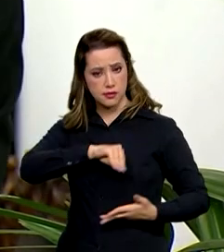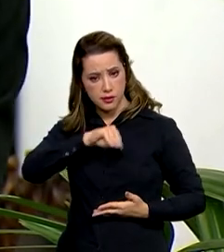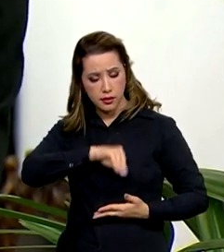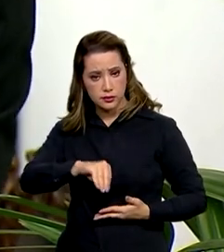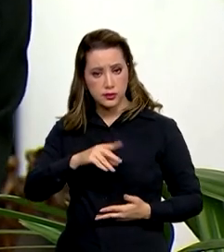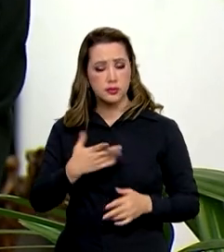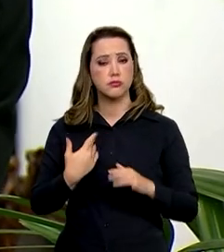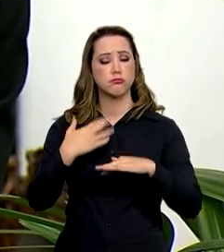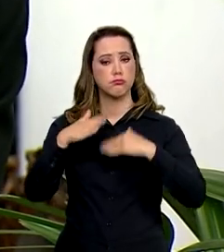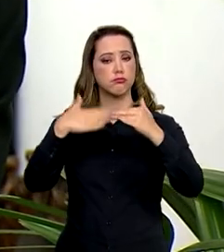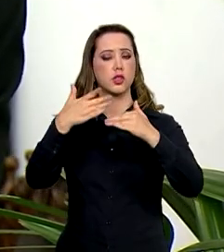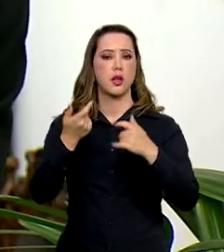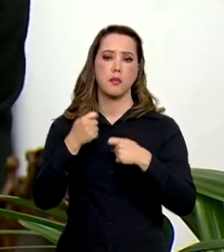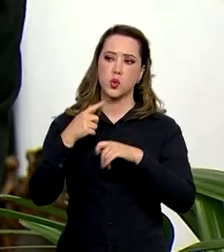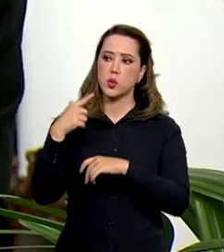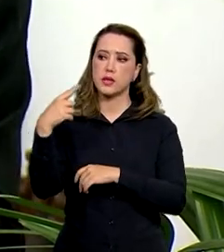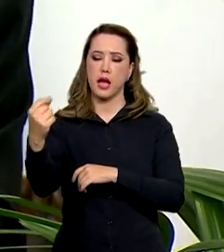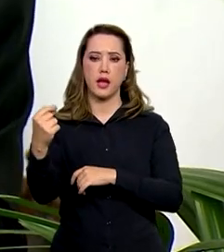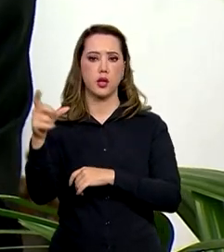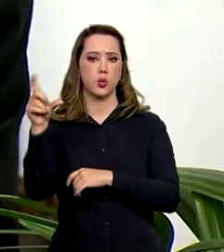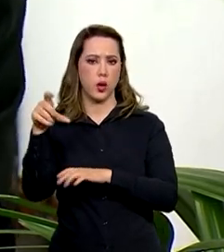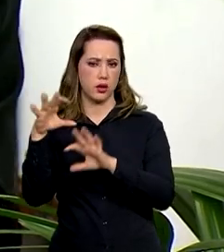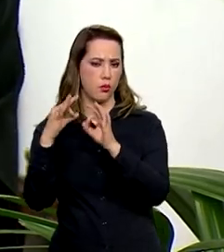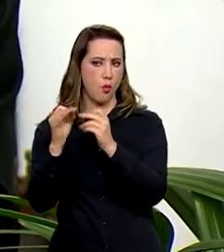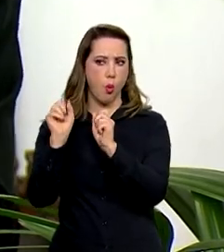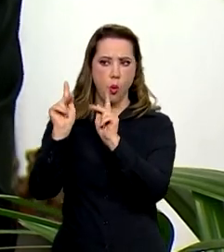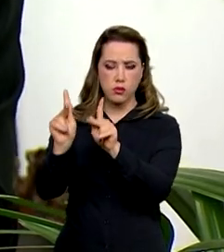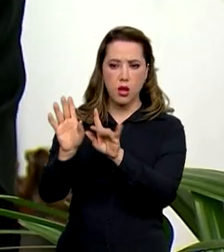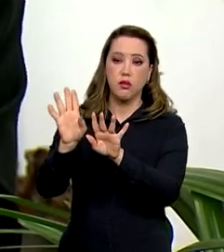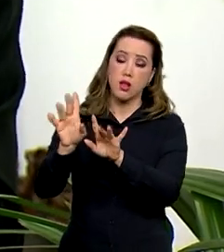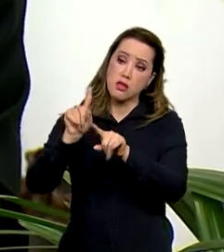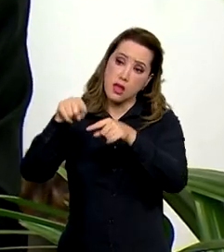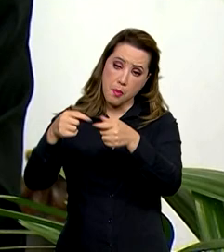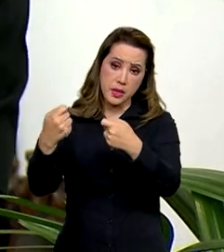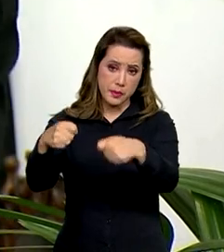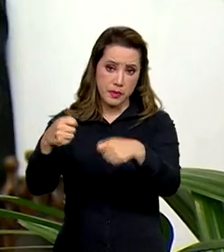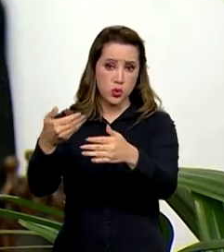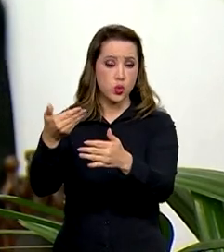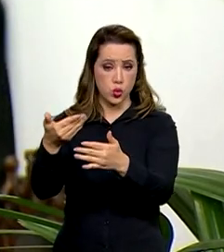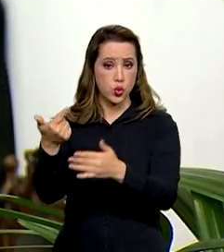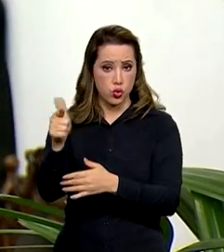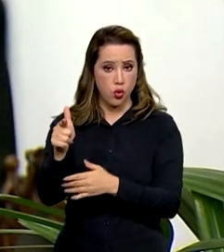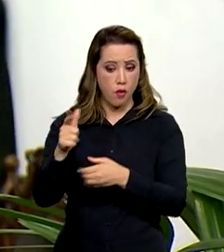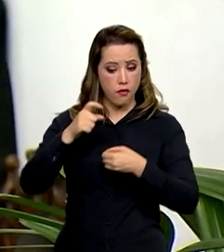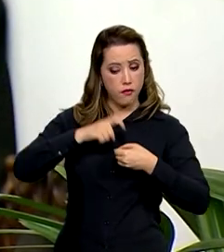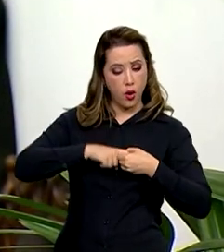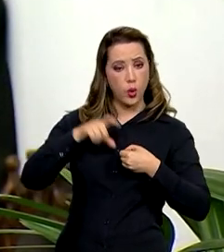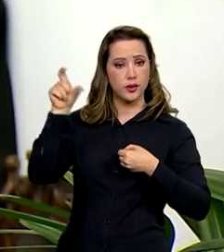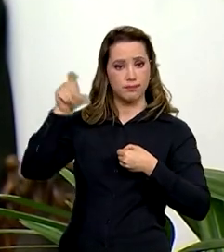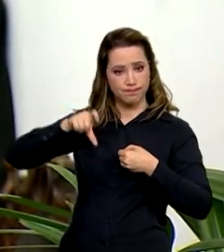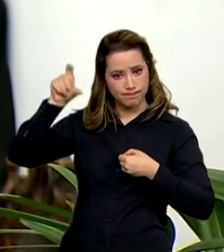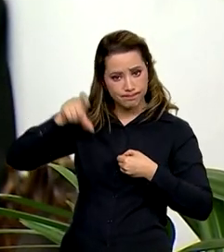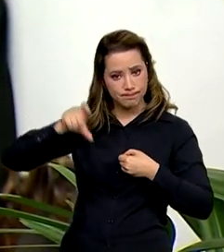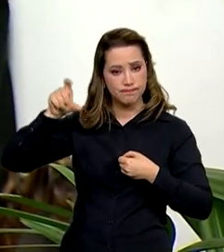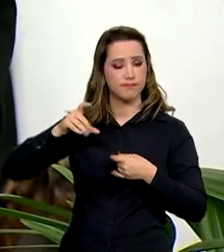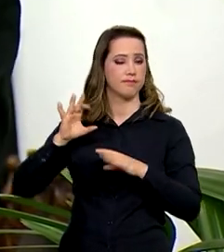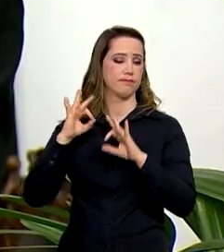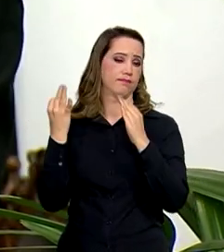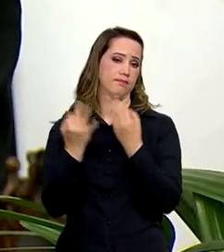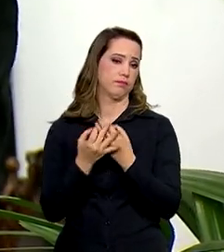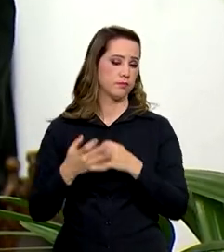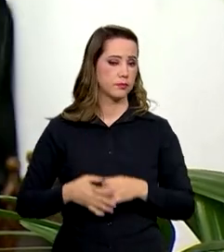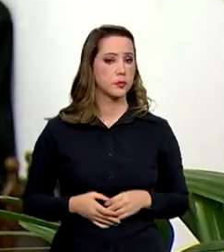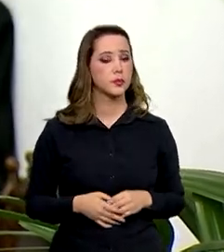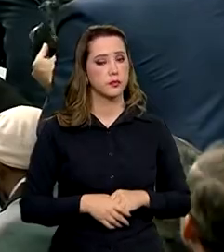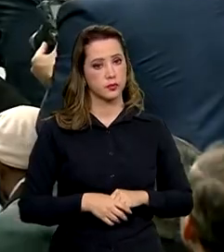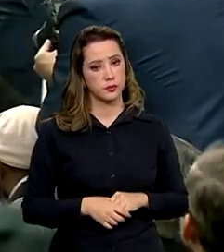ao ponto que teve que sair, mas na hora que, em algum momento, cair a renda, volta para a proteção do